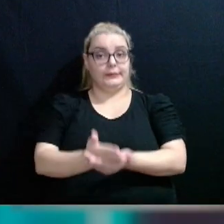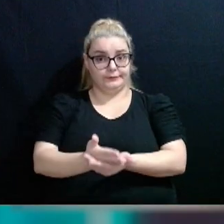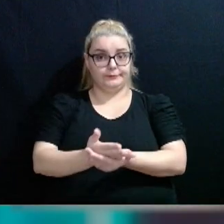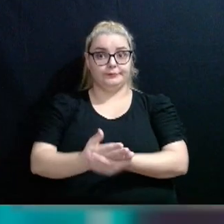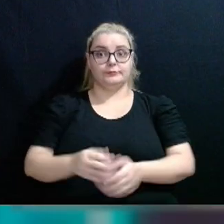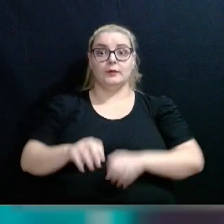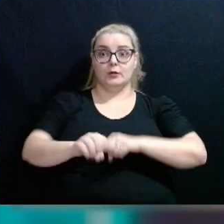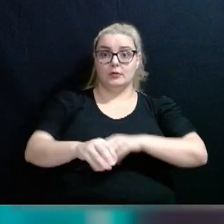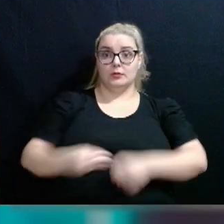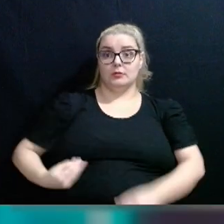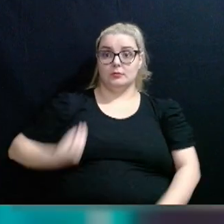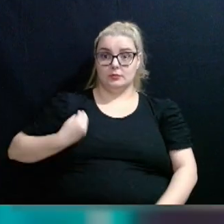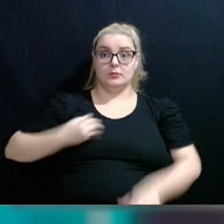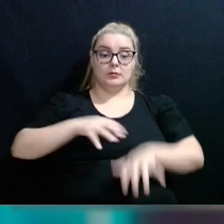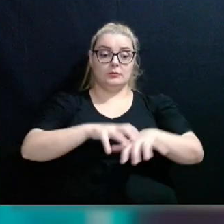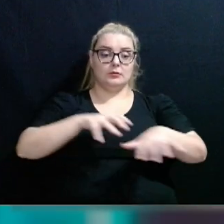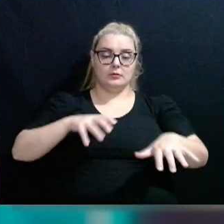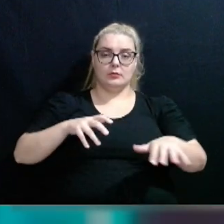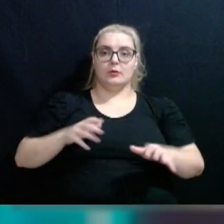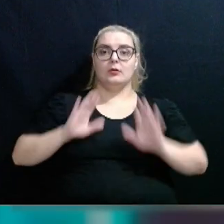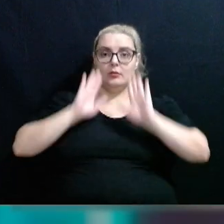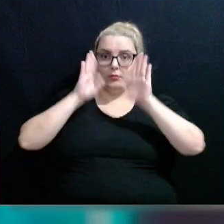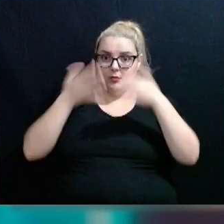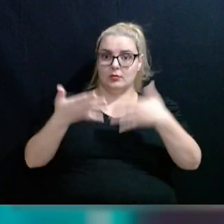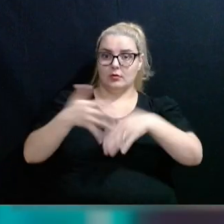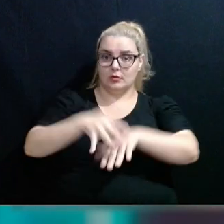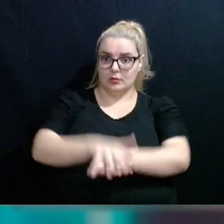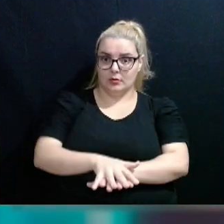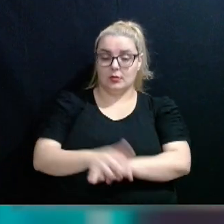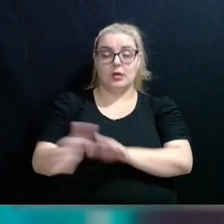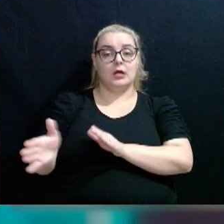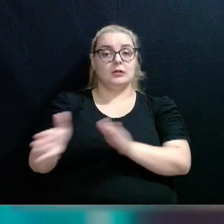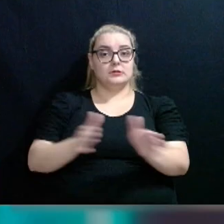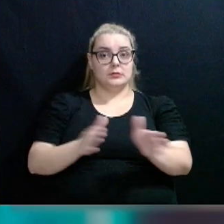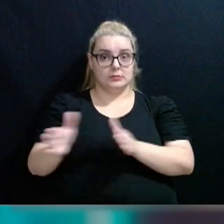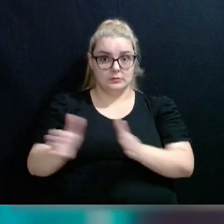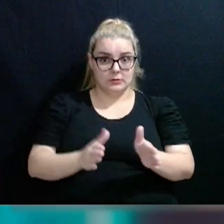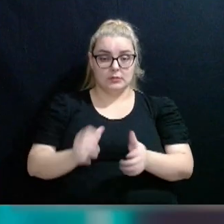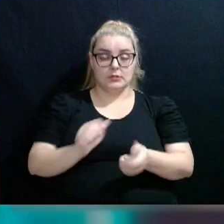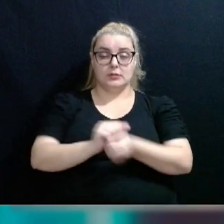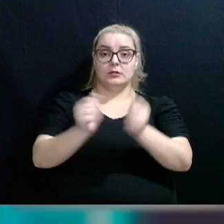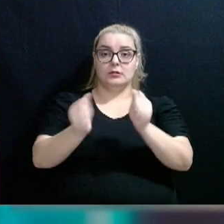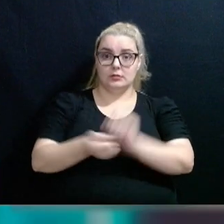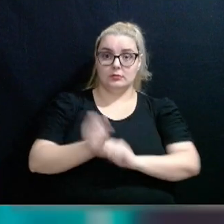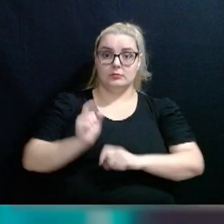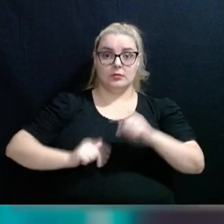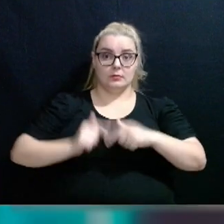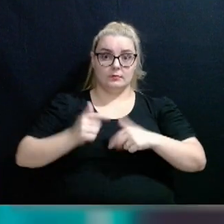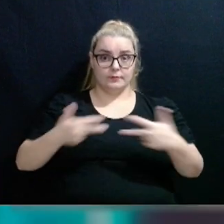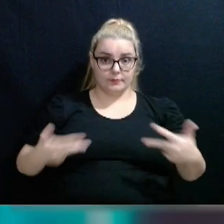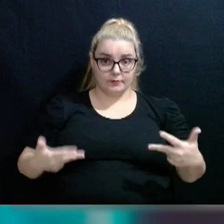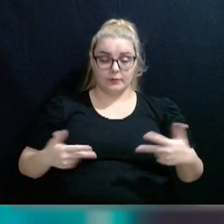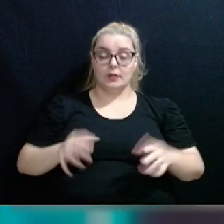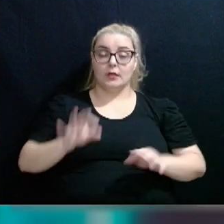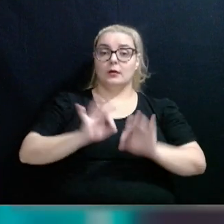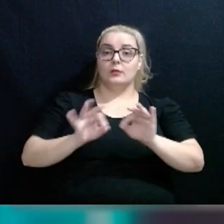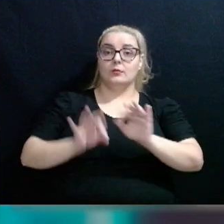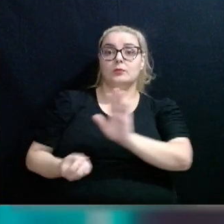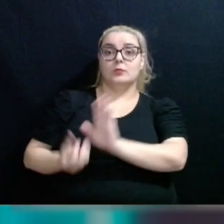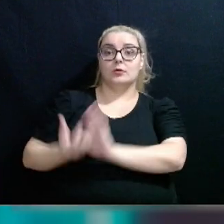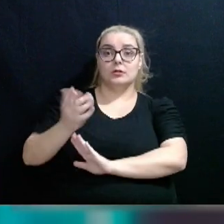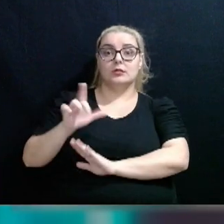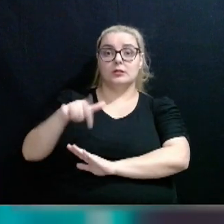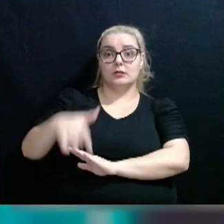e à distância, com foco na inclusão, acessibilidade e adaptação de materiais. O projeto nasceu após a